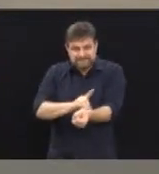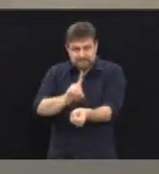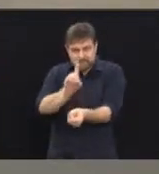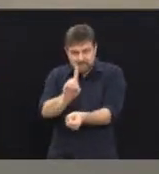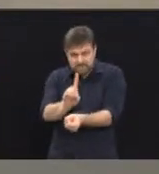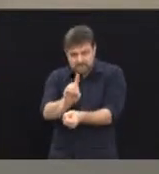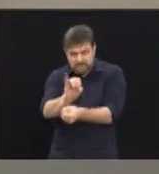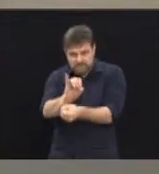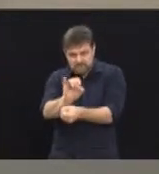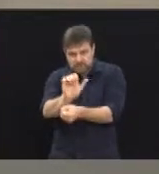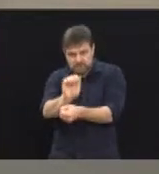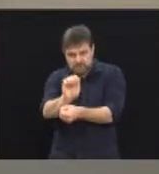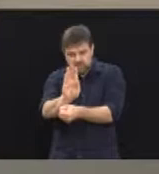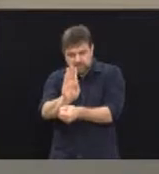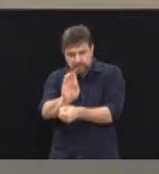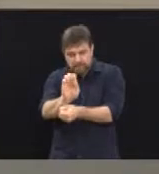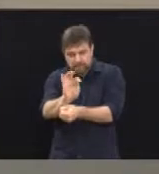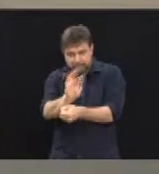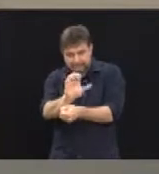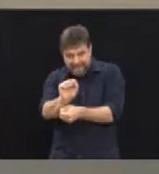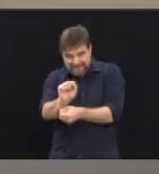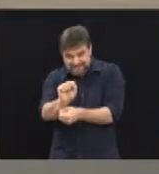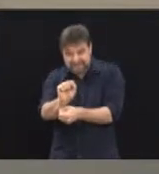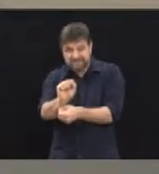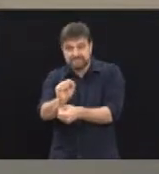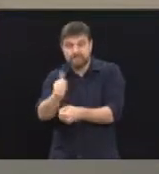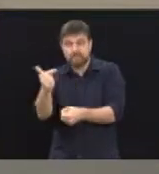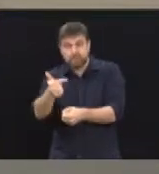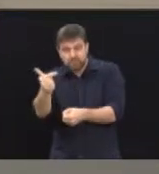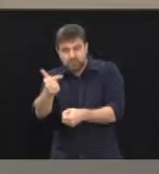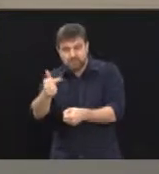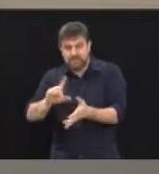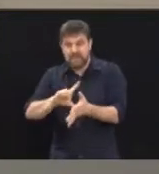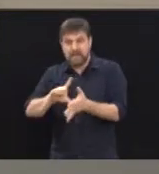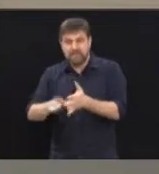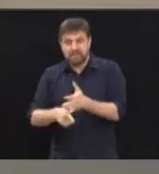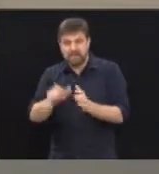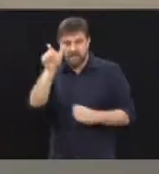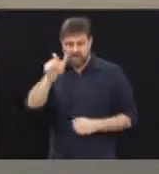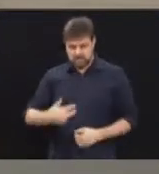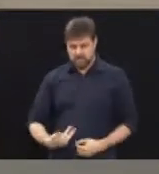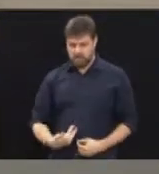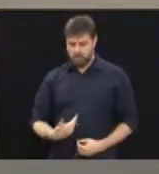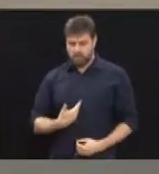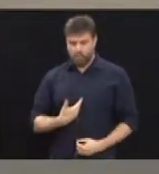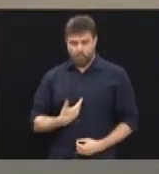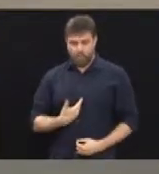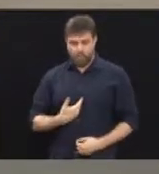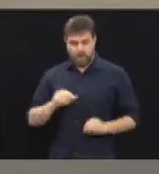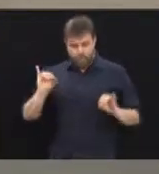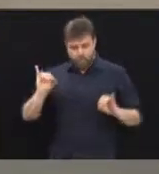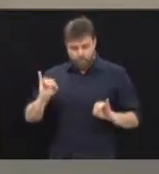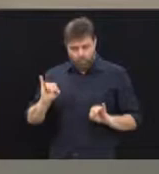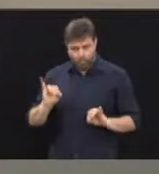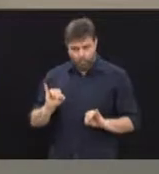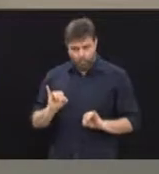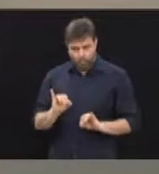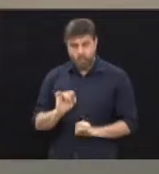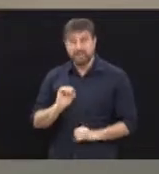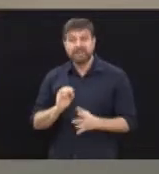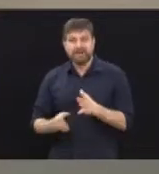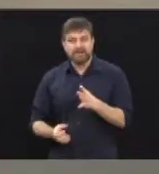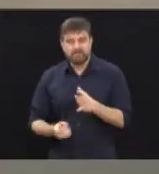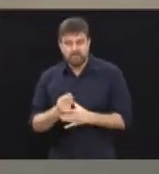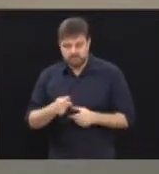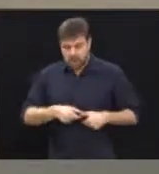Então, hoje a gente sabe que depois, por exemplo, da cirurgia bariátrica, existe uma mudança nessa